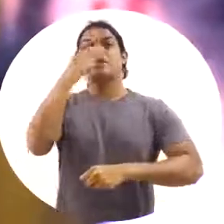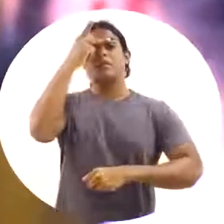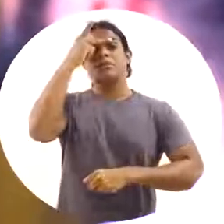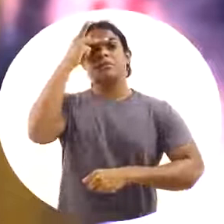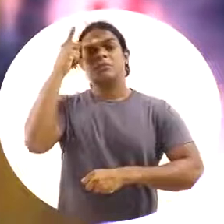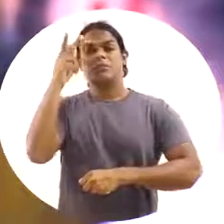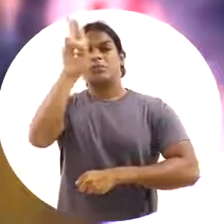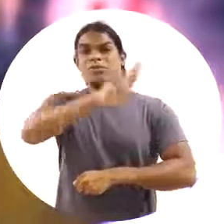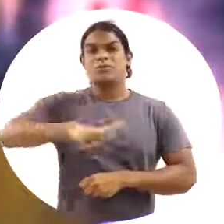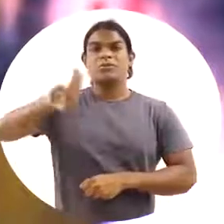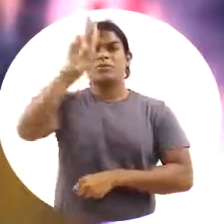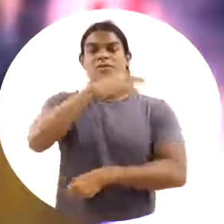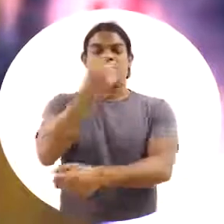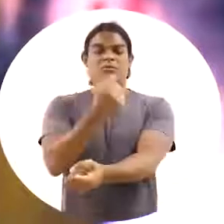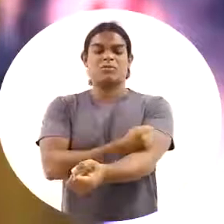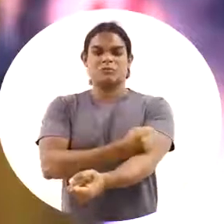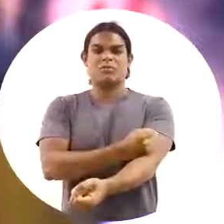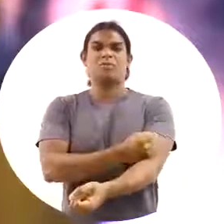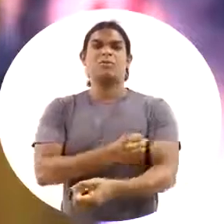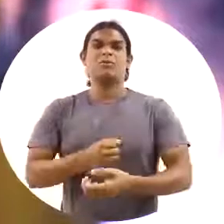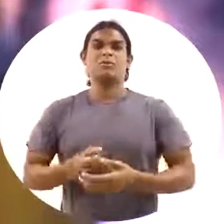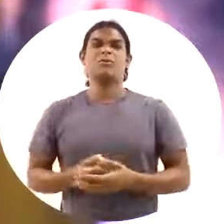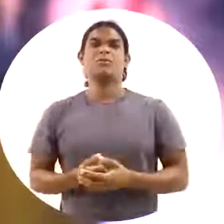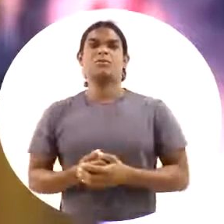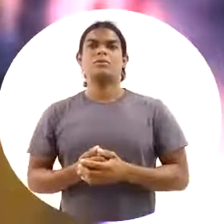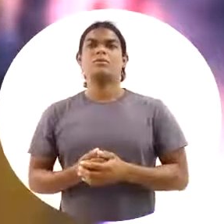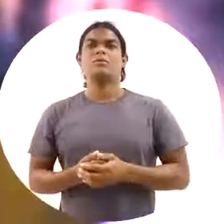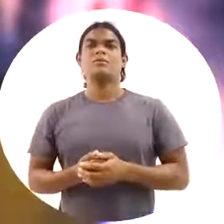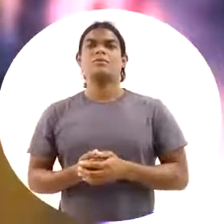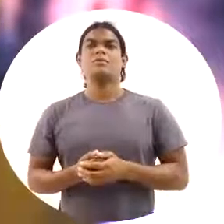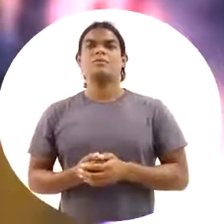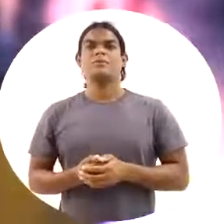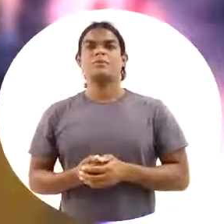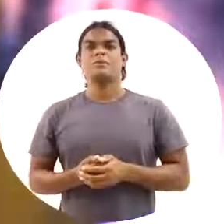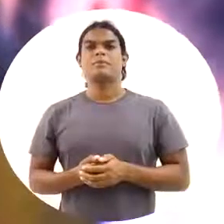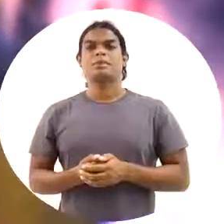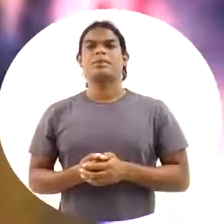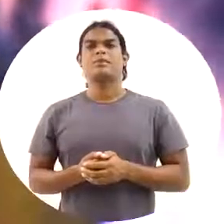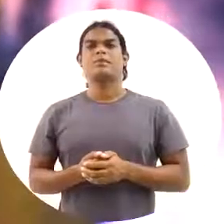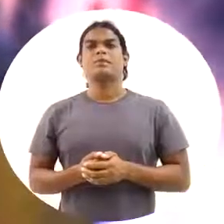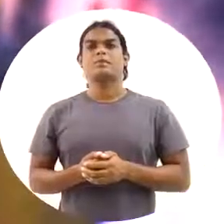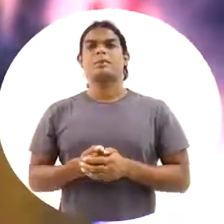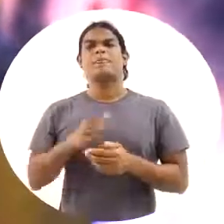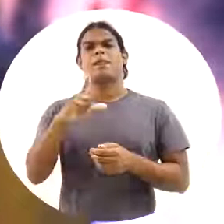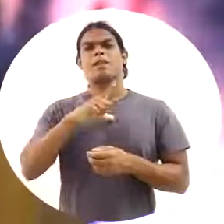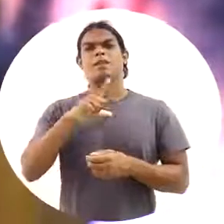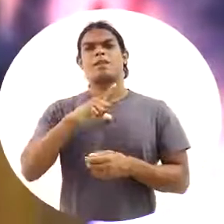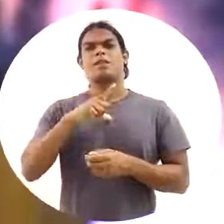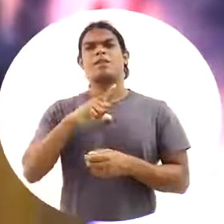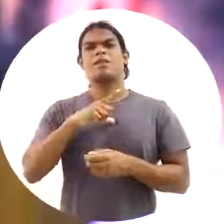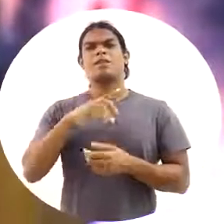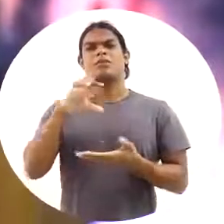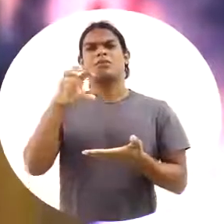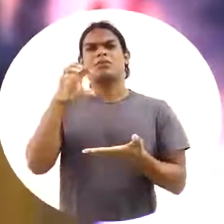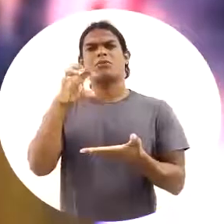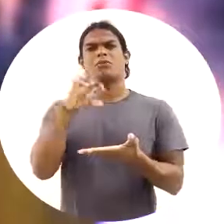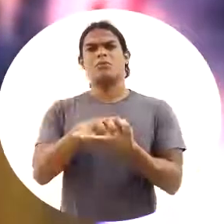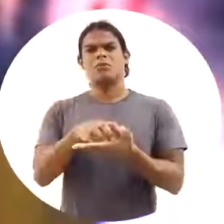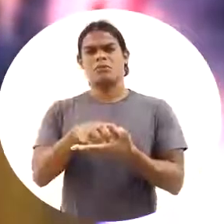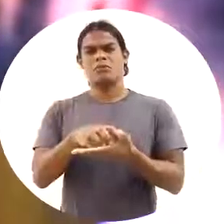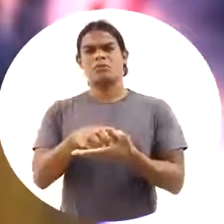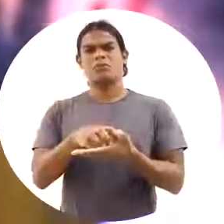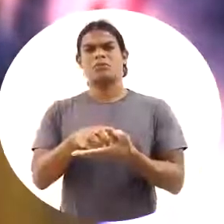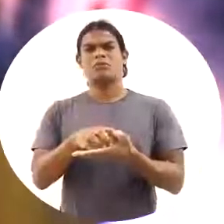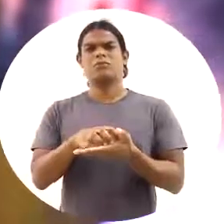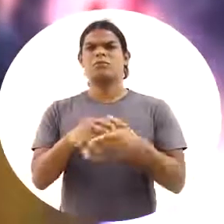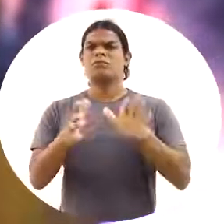Capibaribe. E aí a gente teve um concurso, né, uma competição, alguns escritórios, foram no máximo